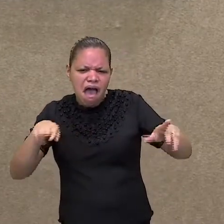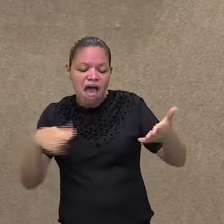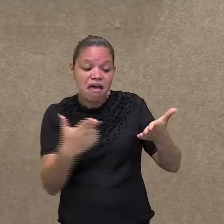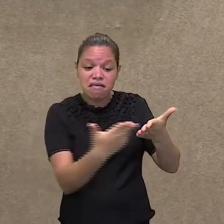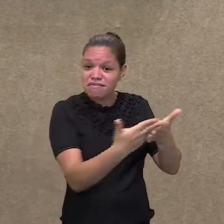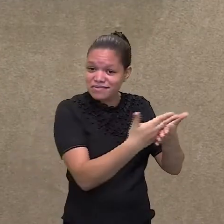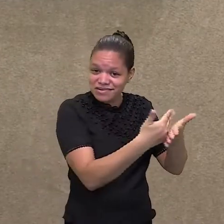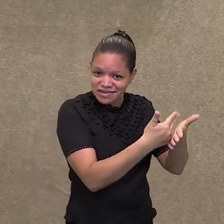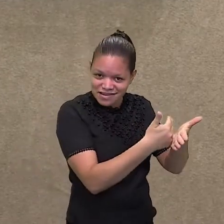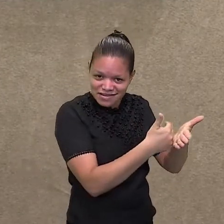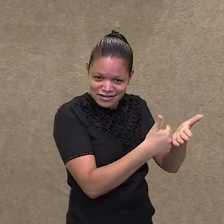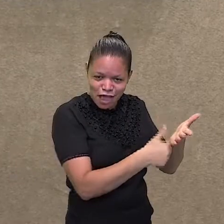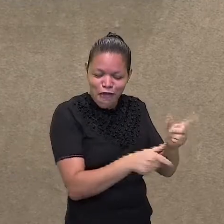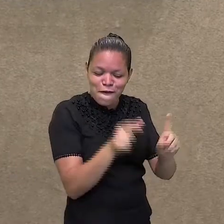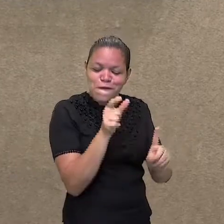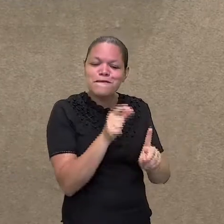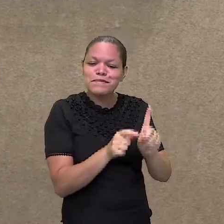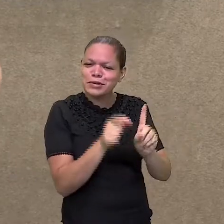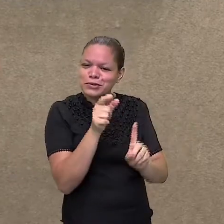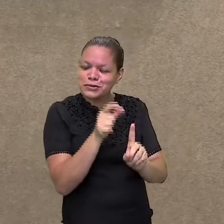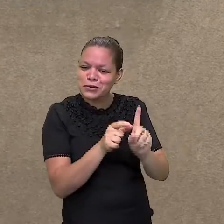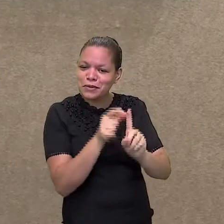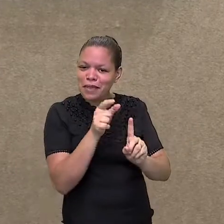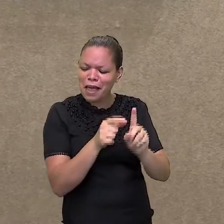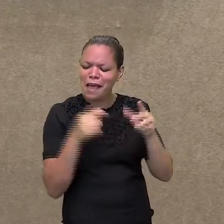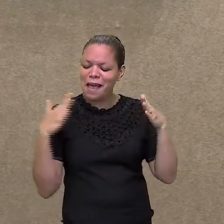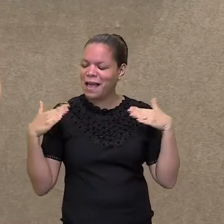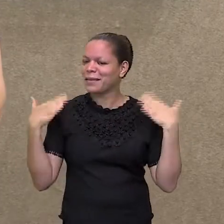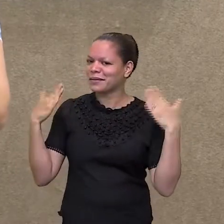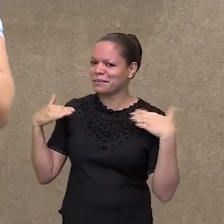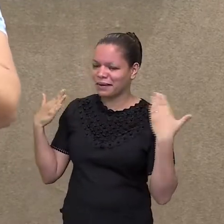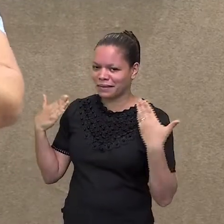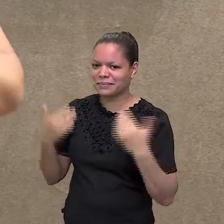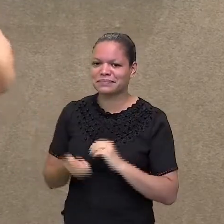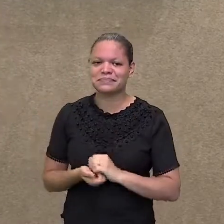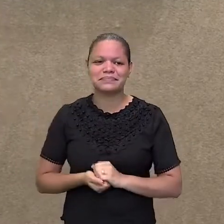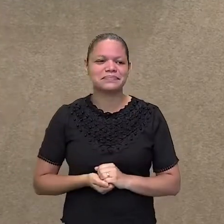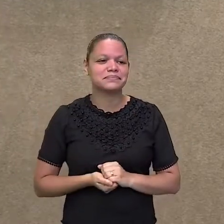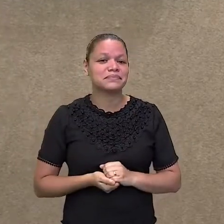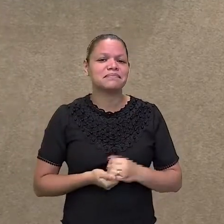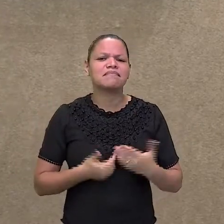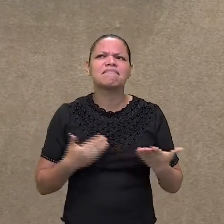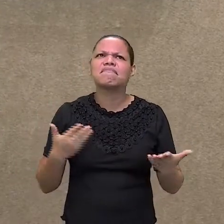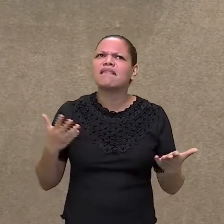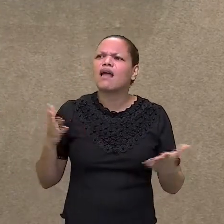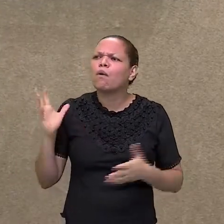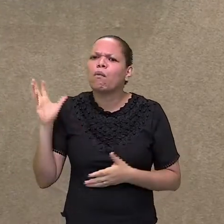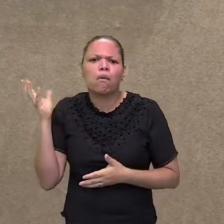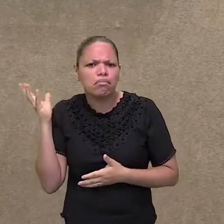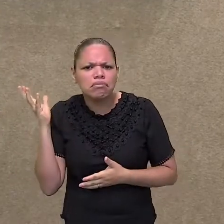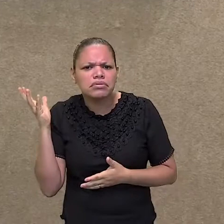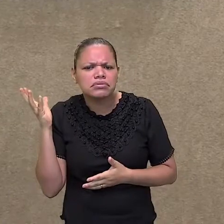esse daqui de futebol. O que aconteceu? Isso aqui deixou de